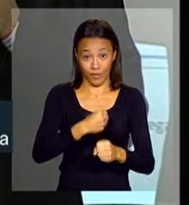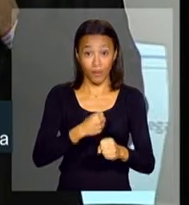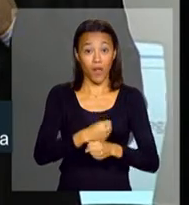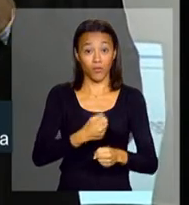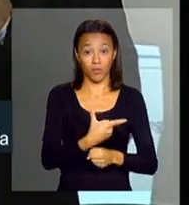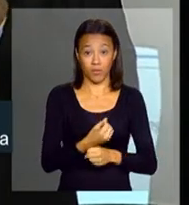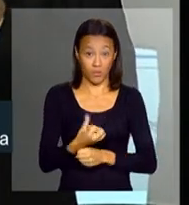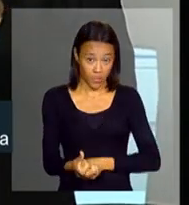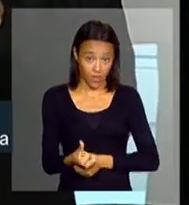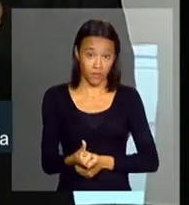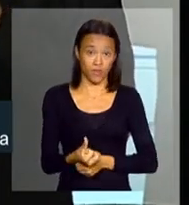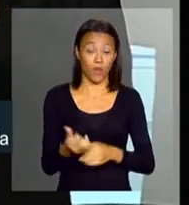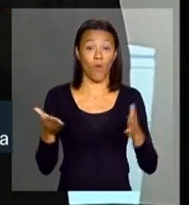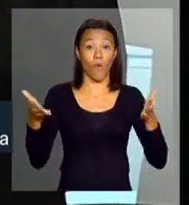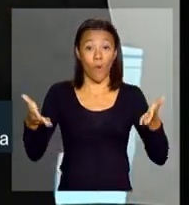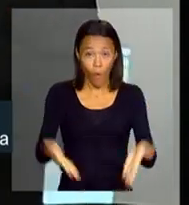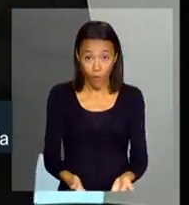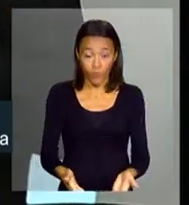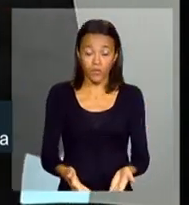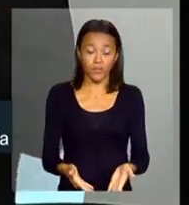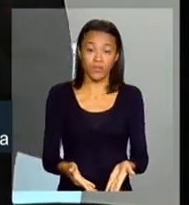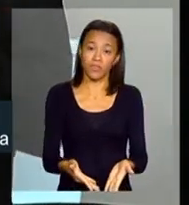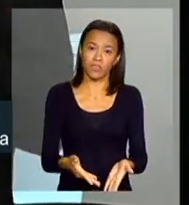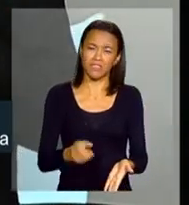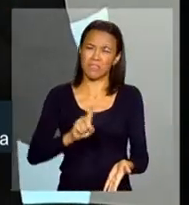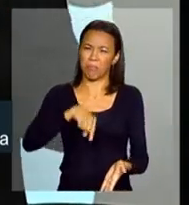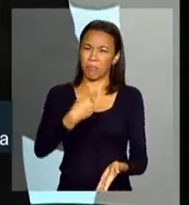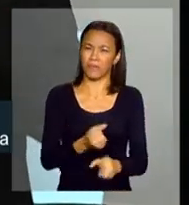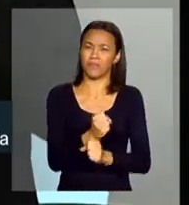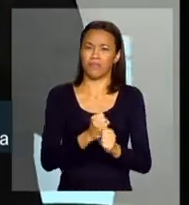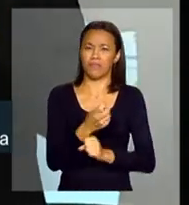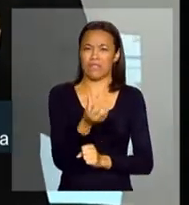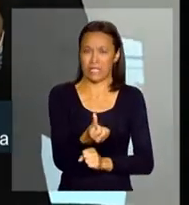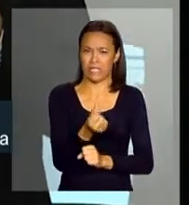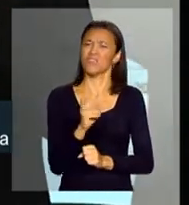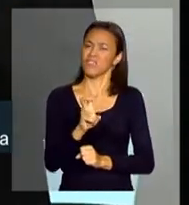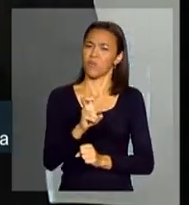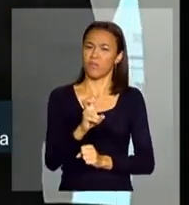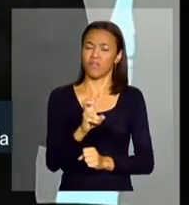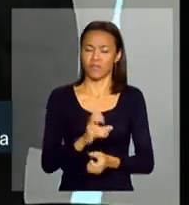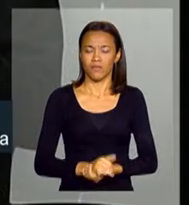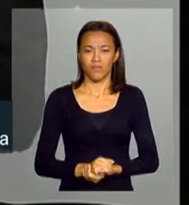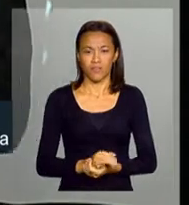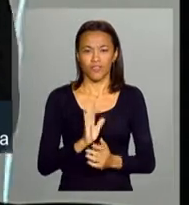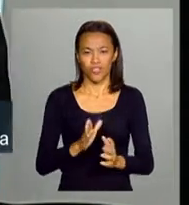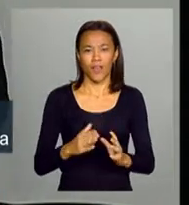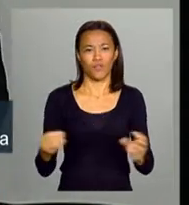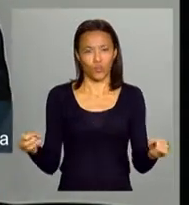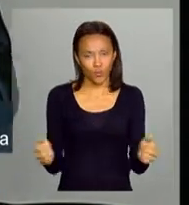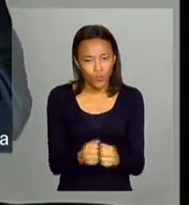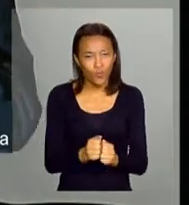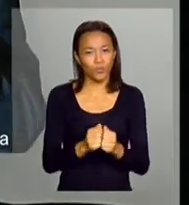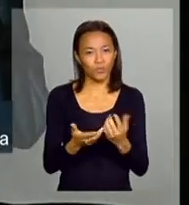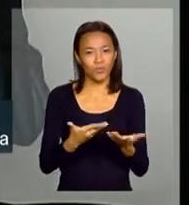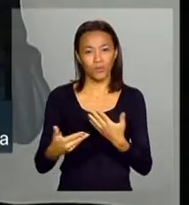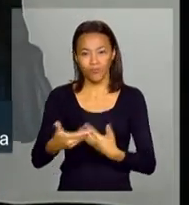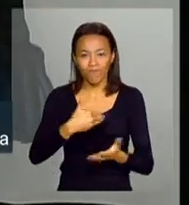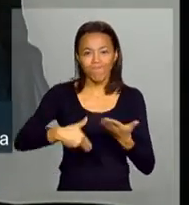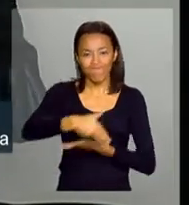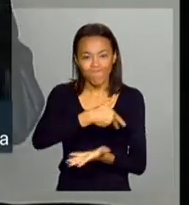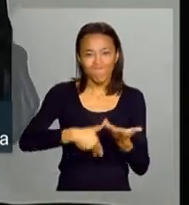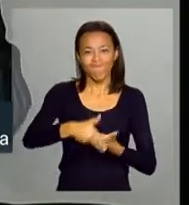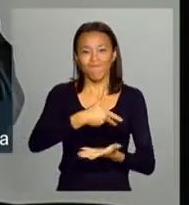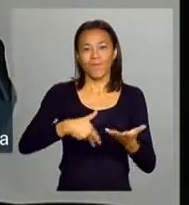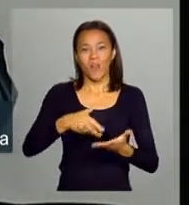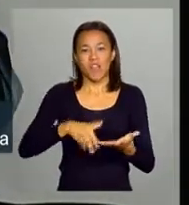2006, ela hoje, depois de cinco anos de convivência, a gente